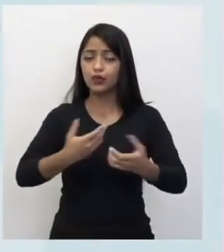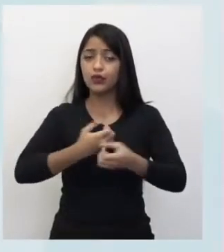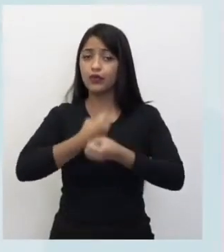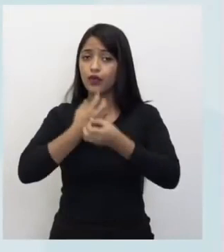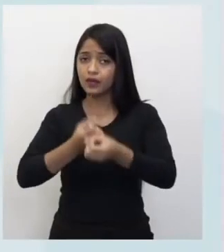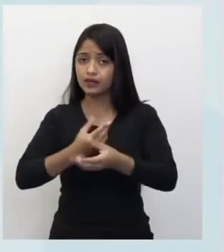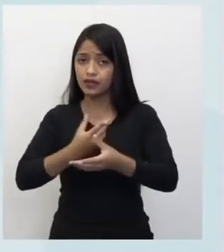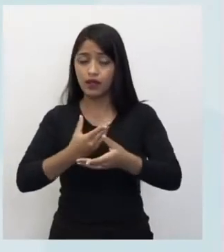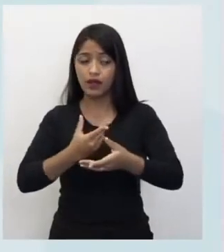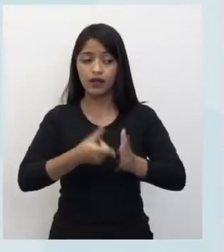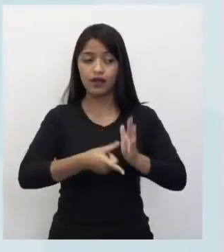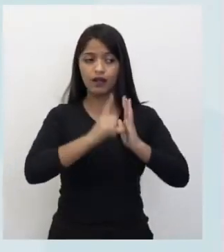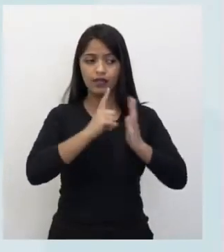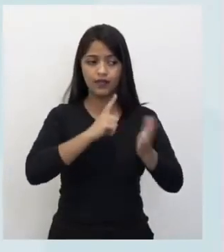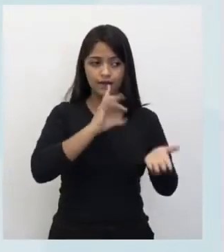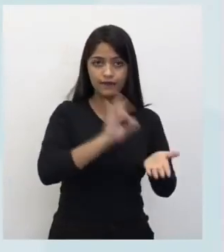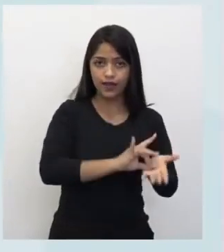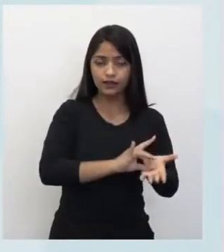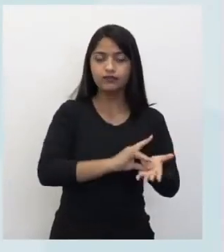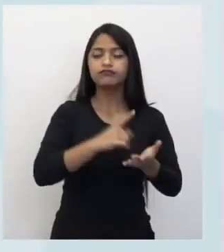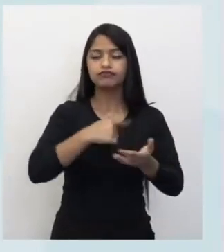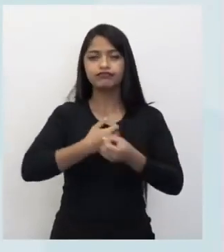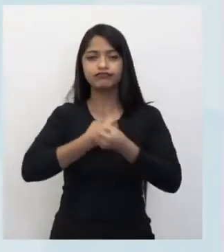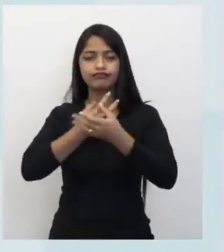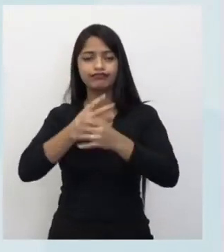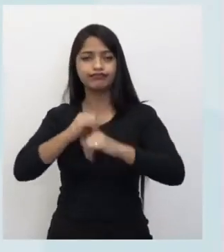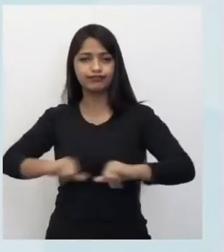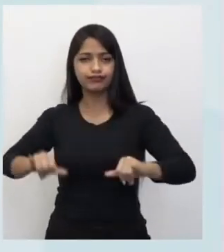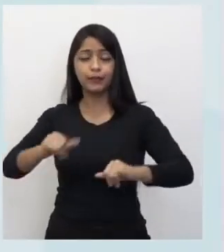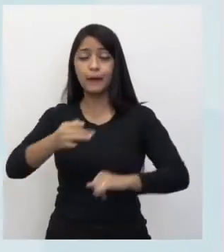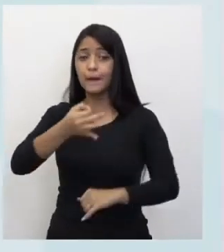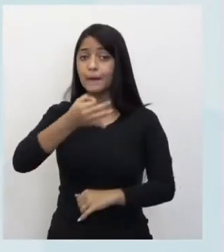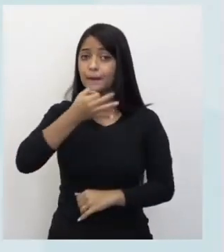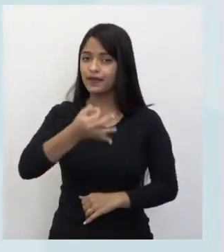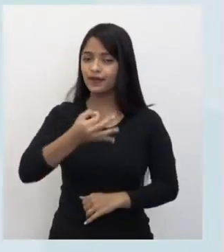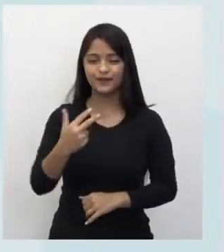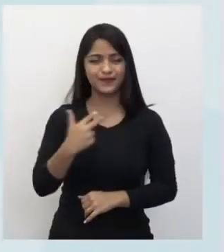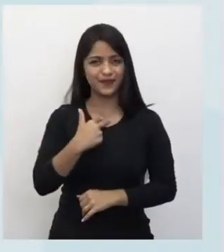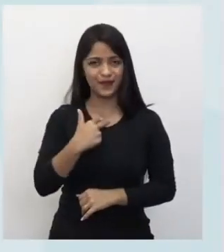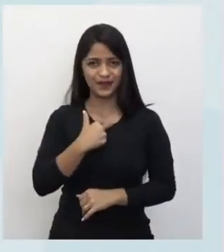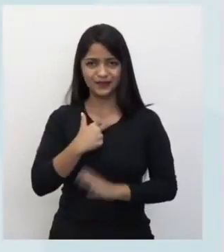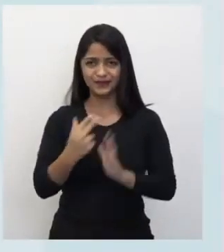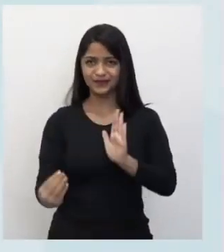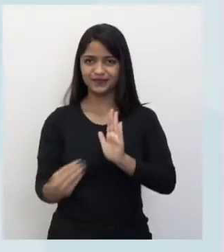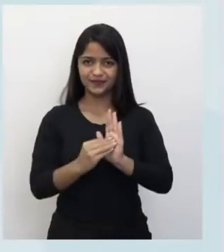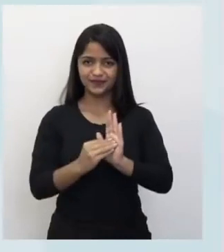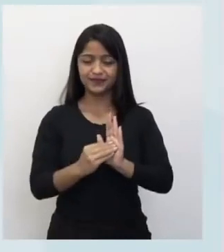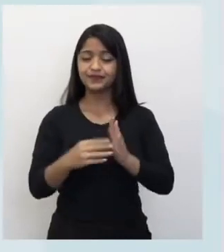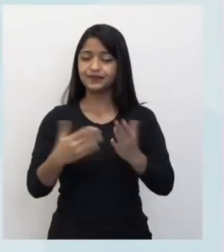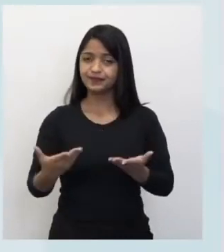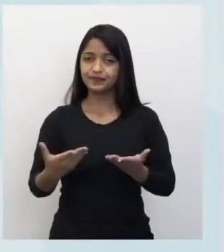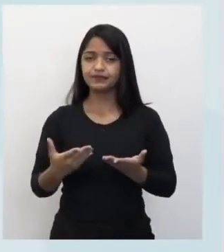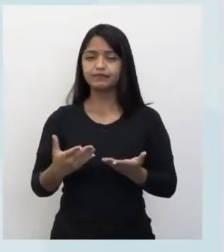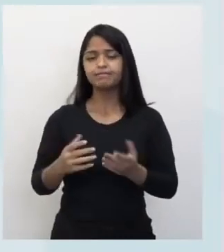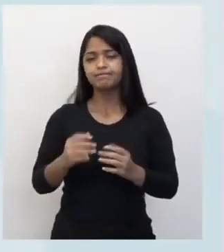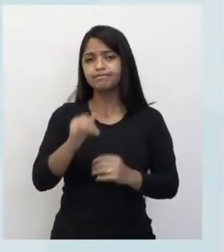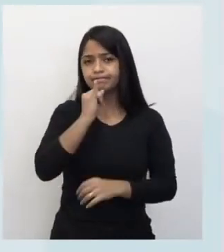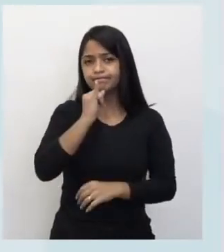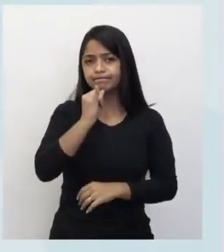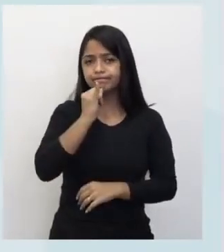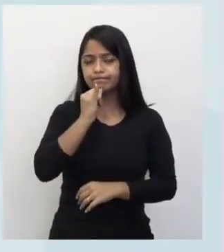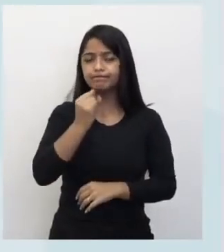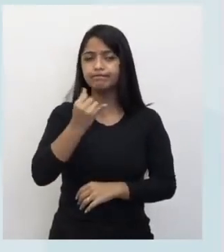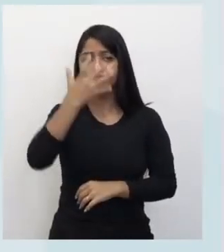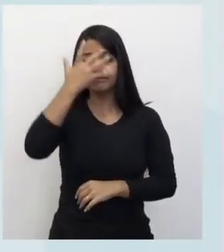fato ocorrido. Logo, o autor não pode expressar sua opinião, como vocês bem colocaram aqui. Quais problemas poderiam ocorrer